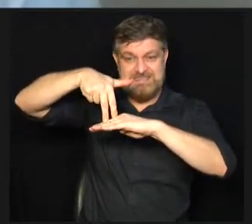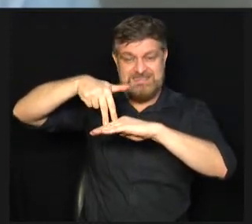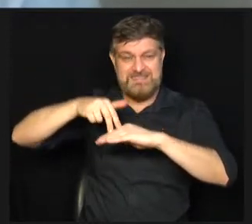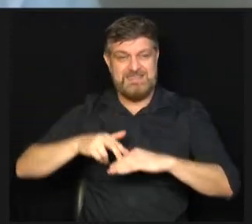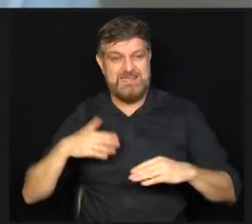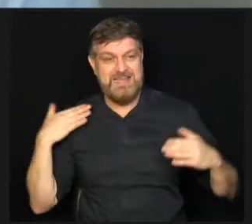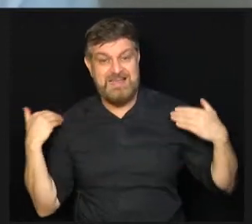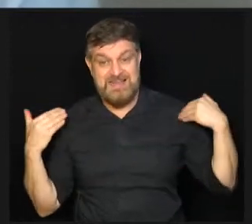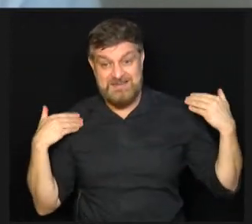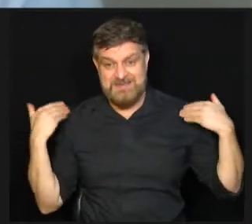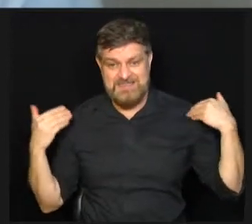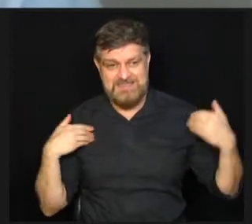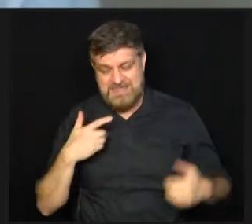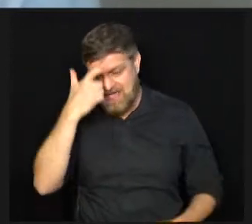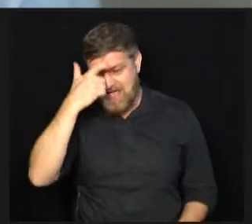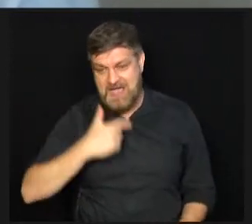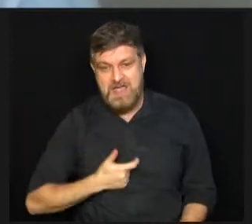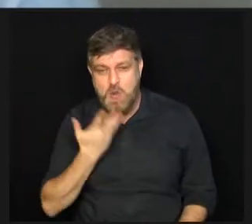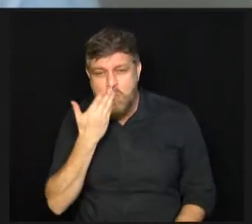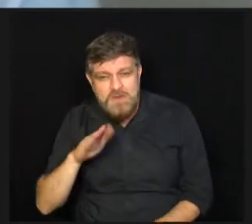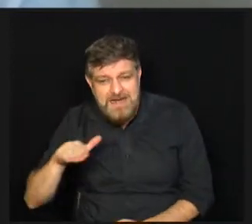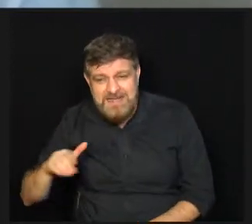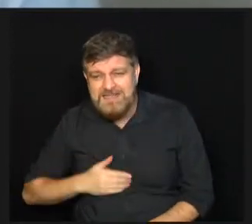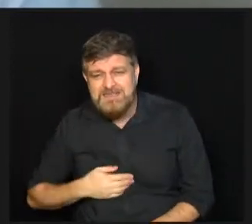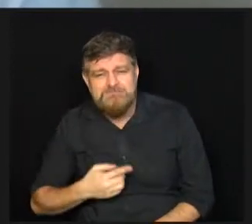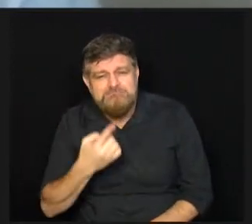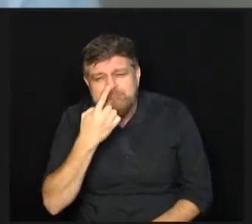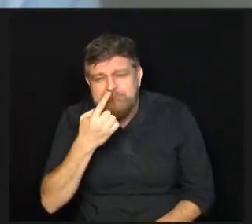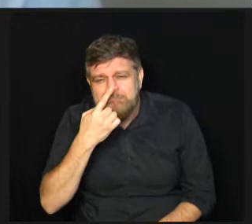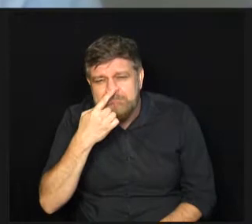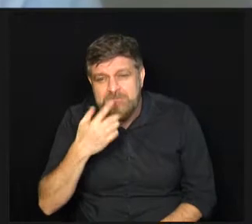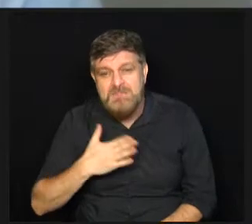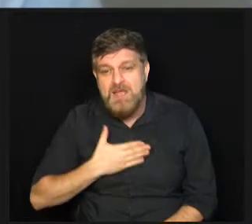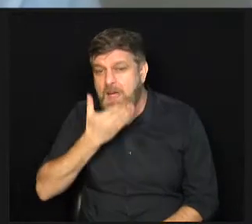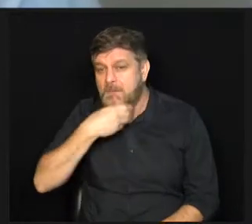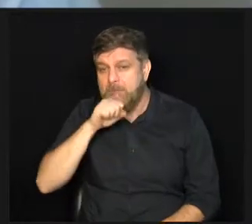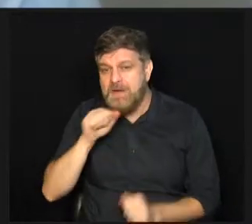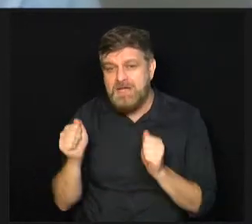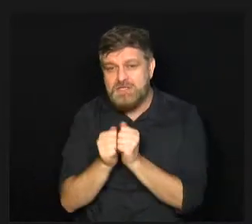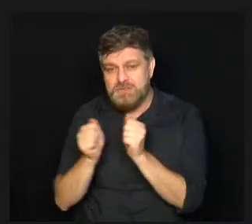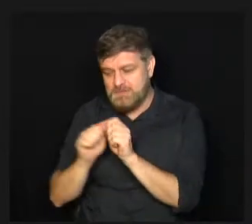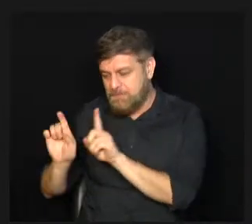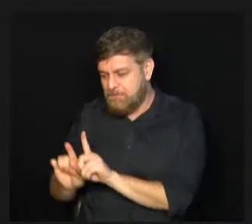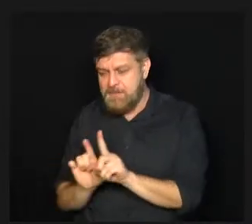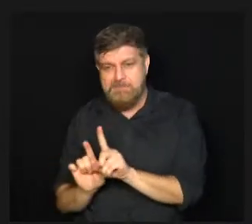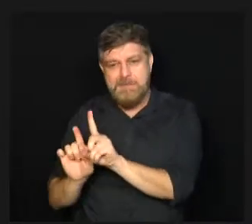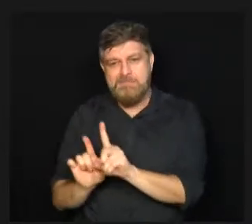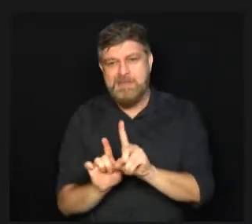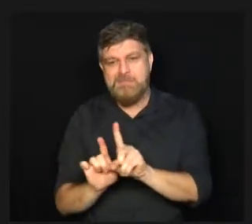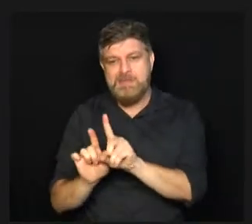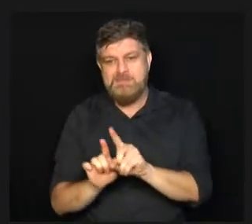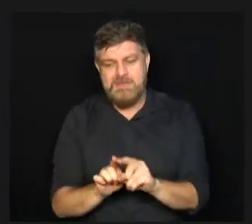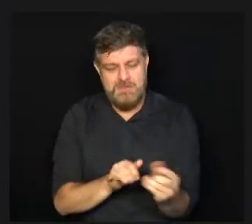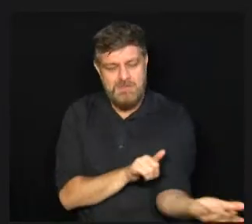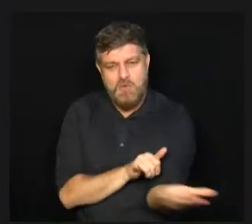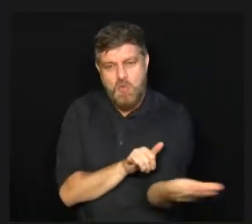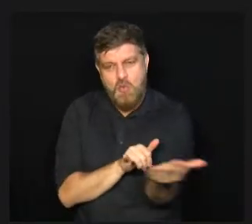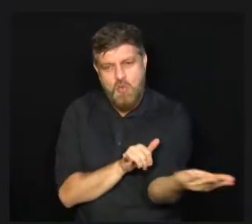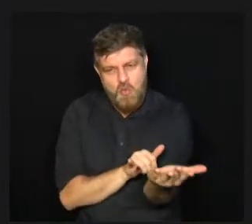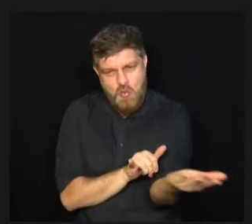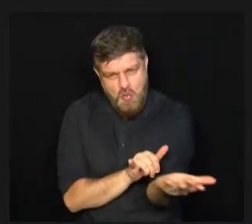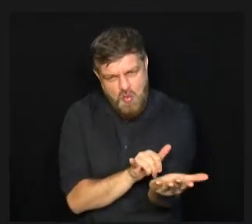de domingo, meu passeio de criança preferido, era meu pai me levar no aeroporto para ver os